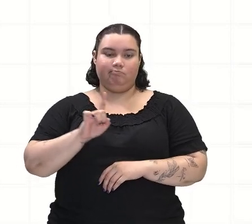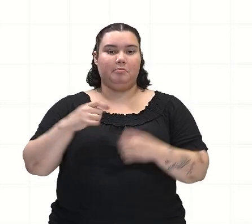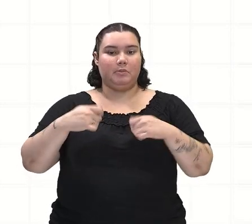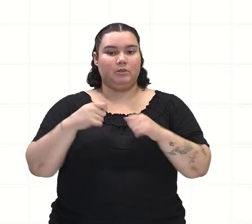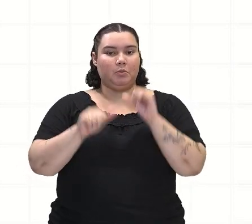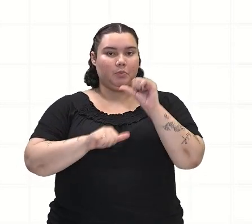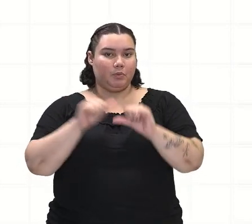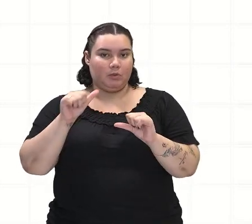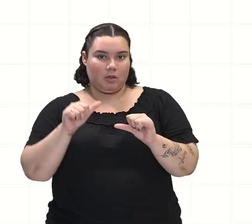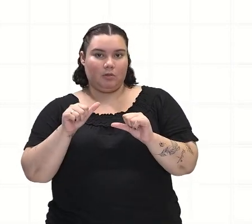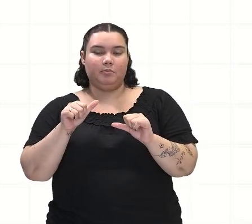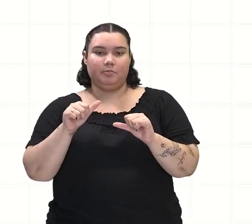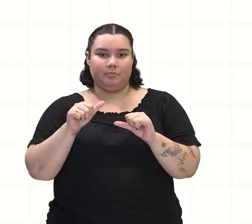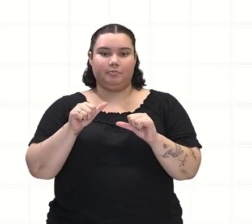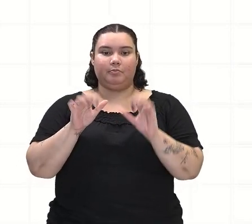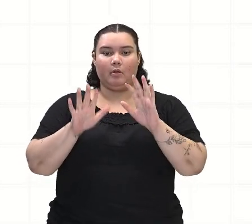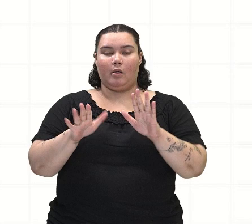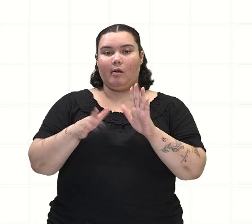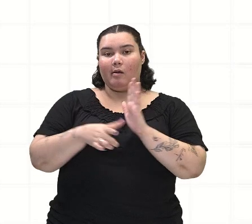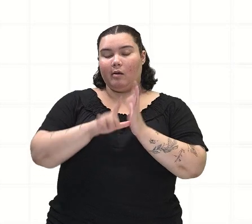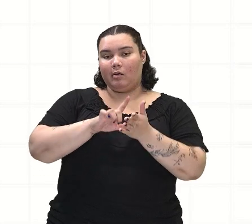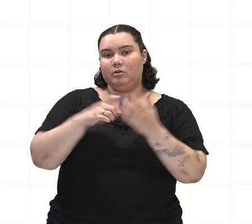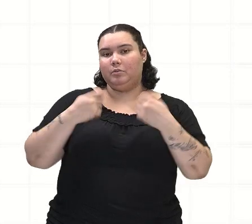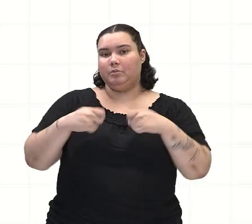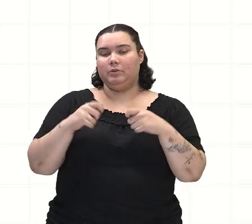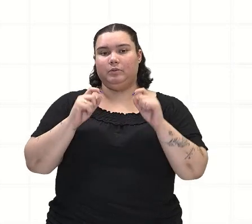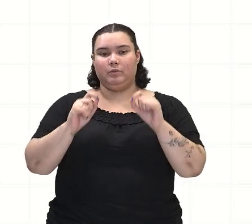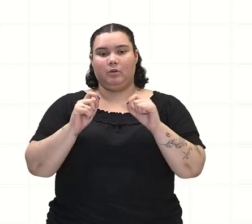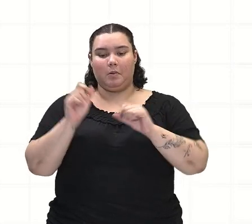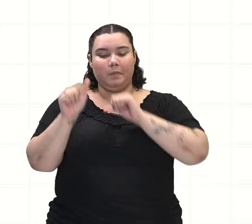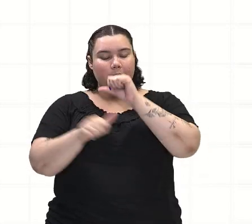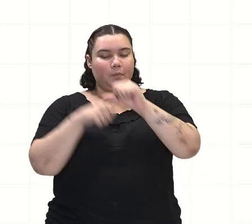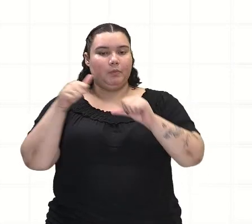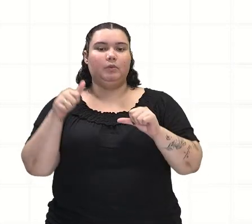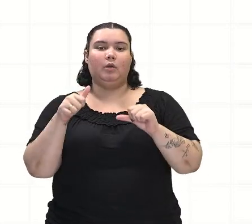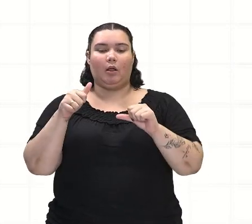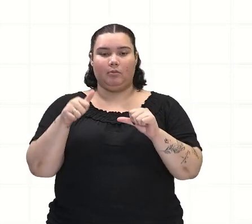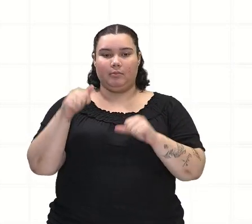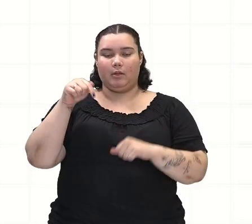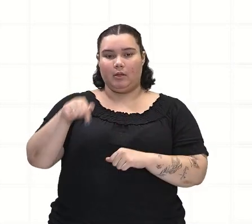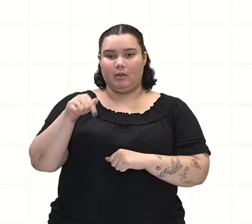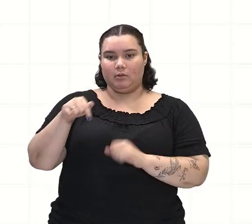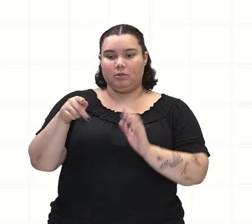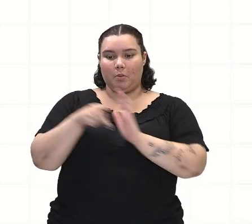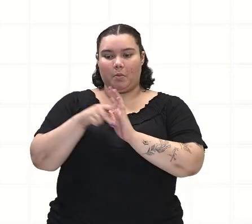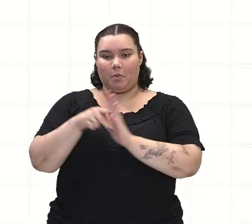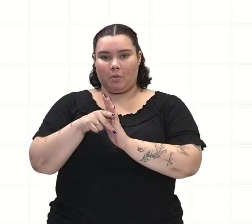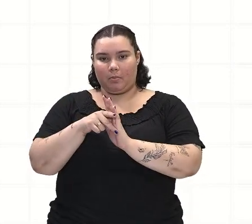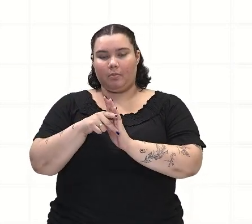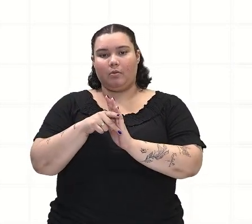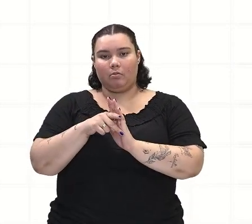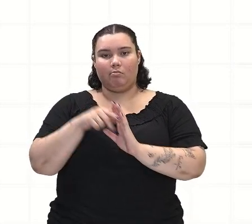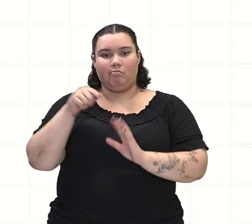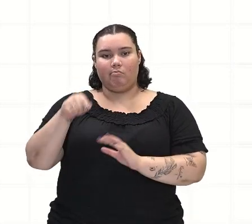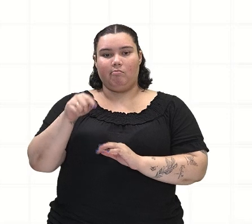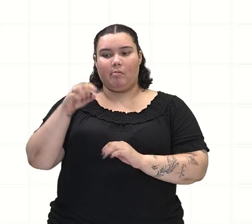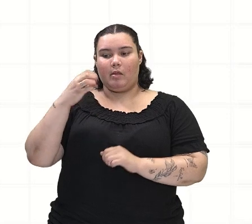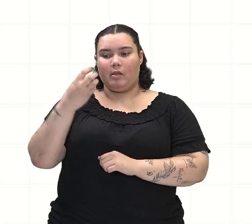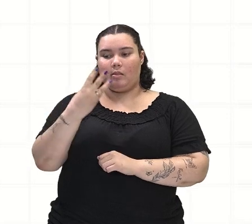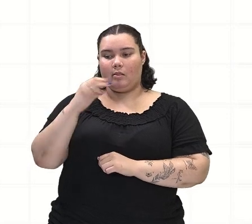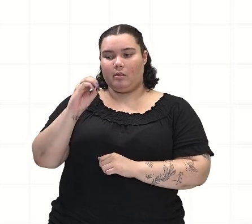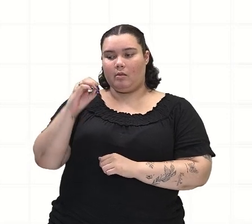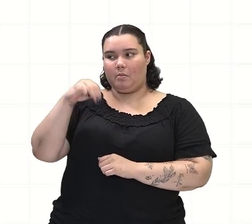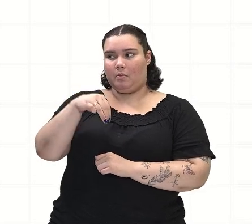né? Antes disso, eu tenho que transformar aí essa unidade de medida, né? Vamos transformar essa